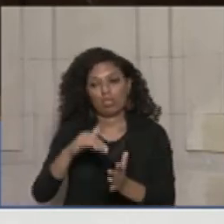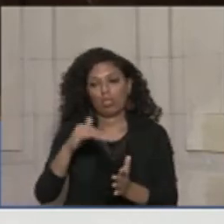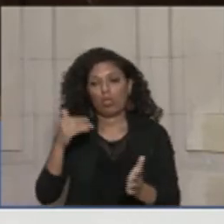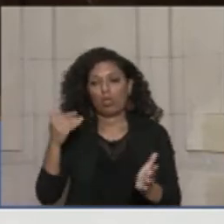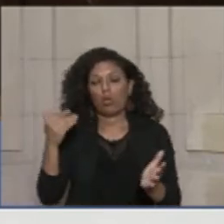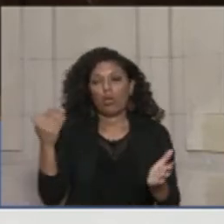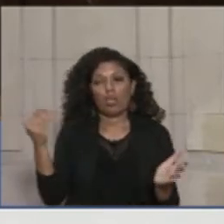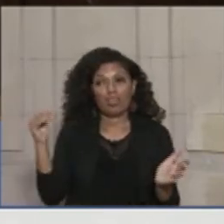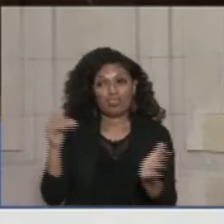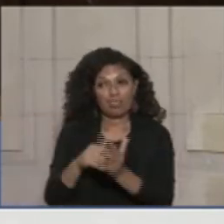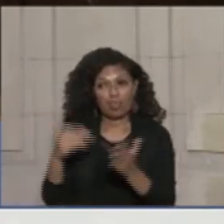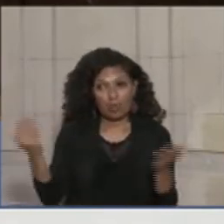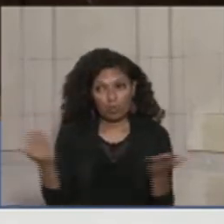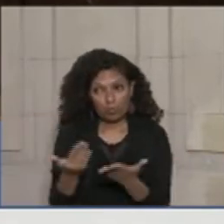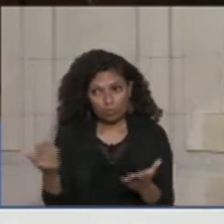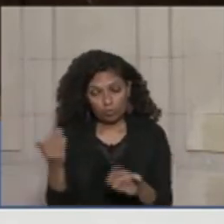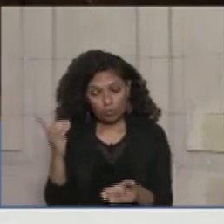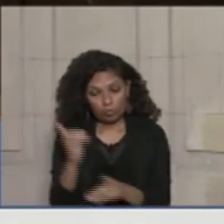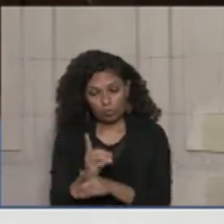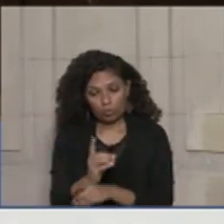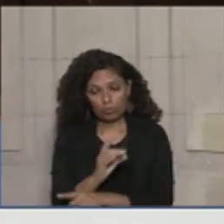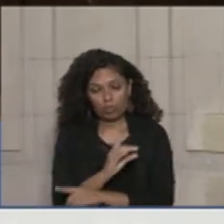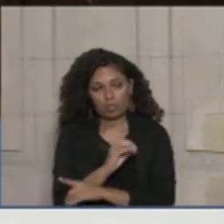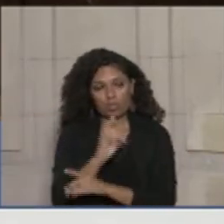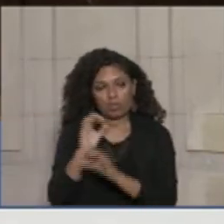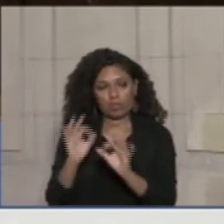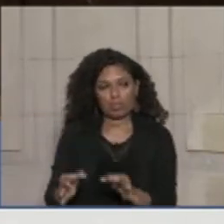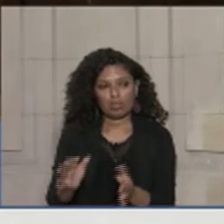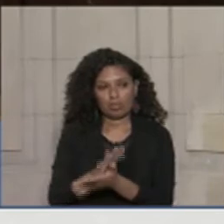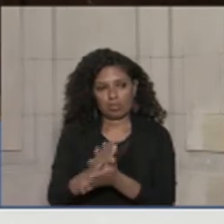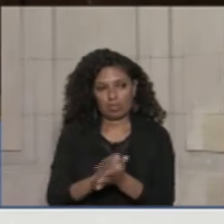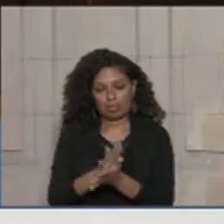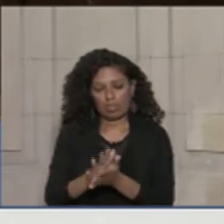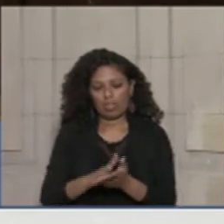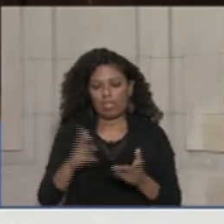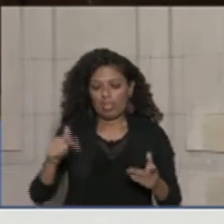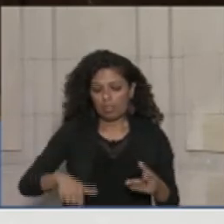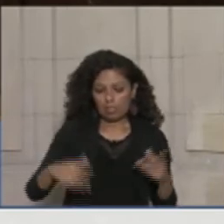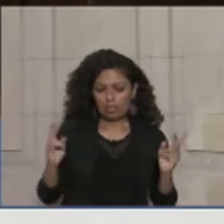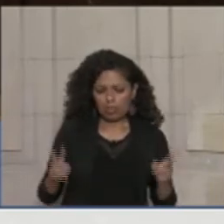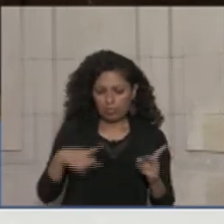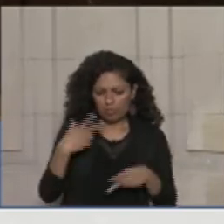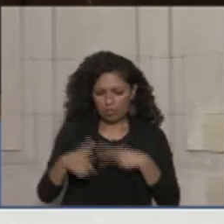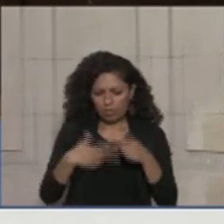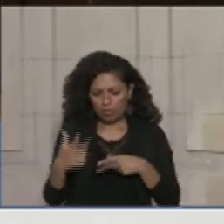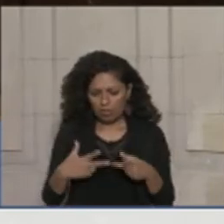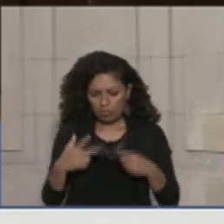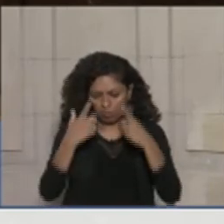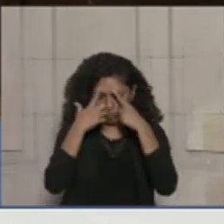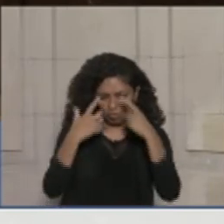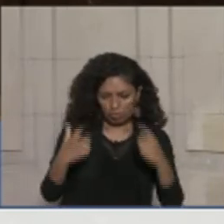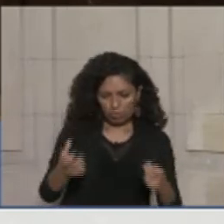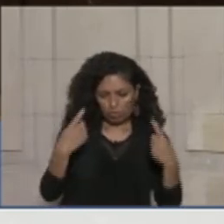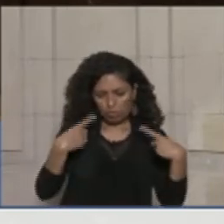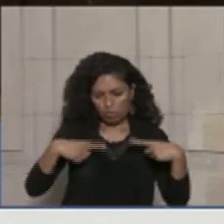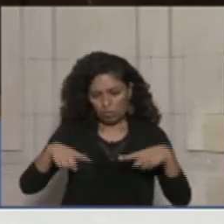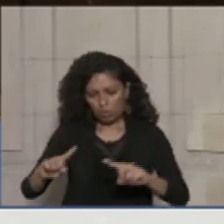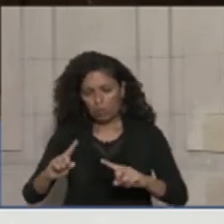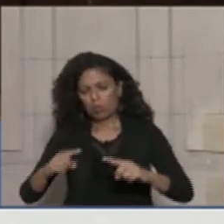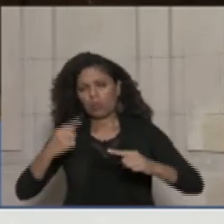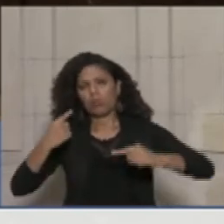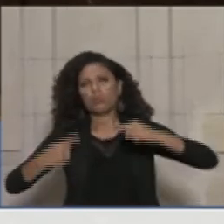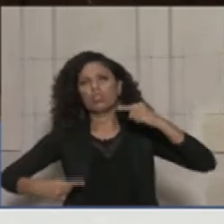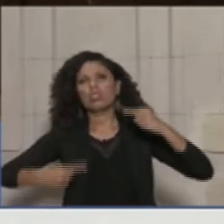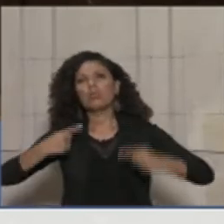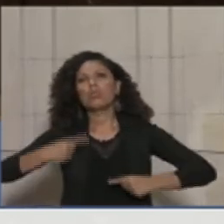desvendado. E aqui sempre falam em atentados políticos, sempre falam em